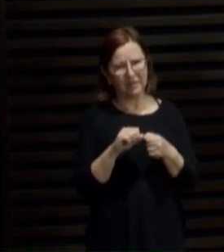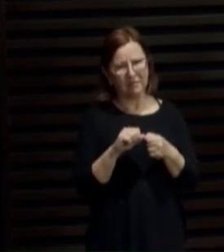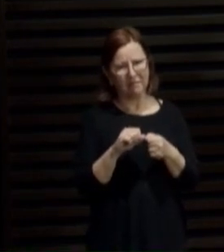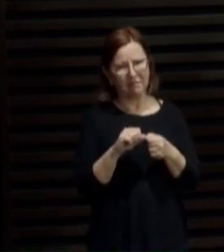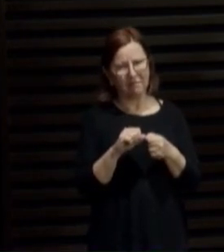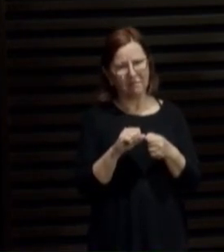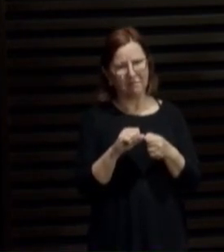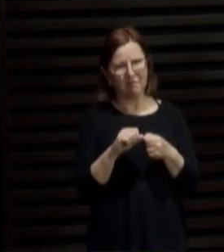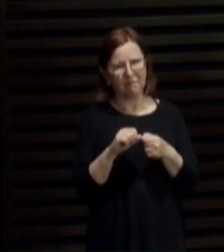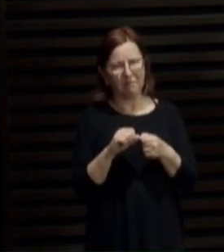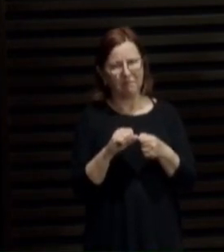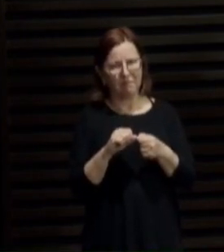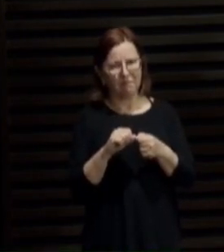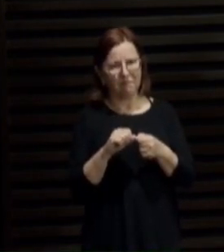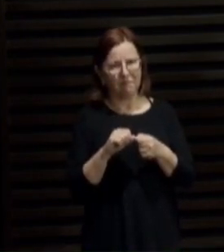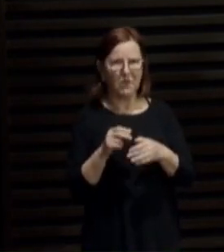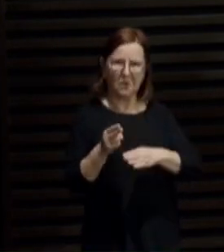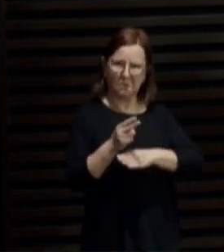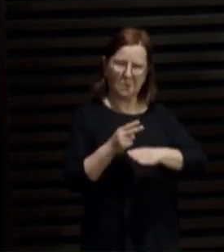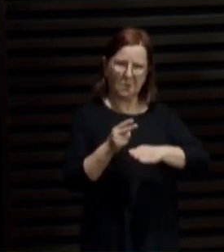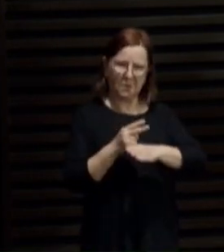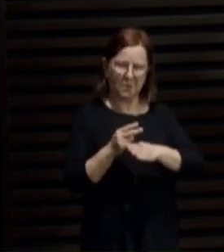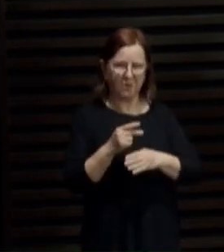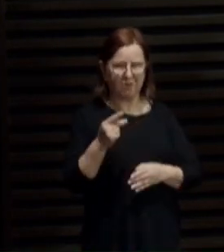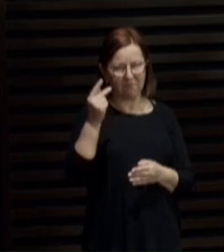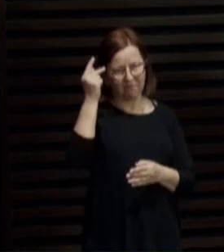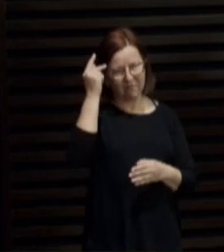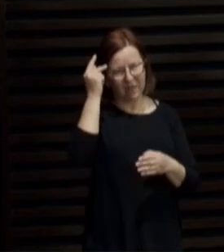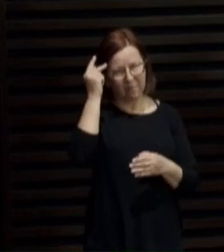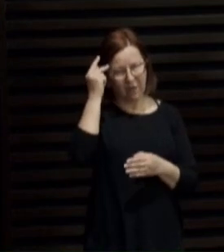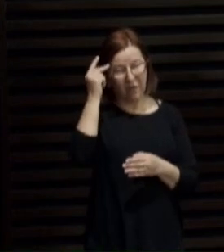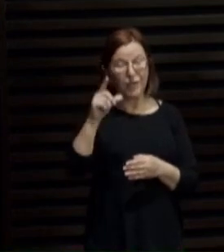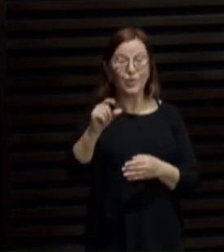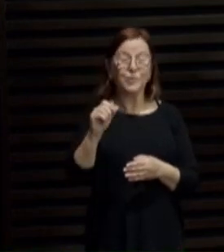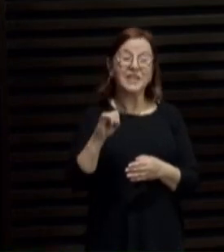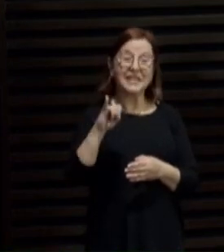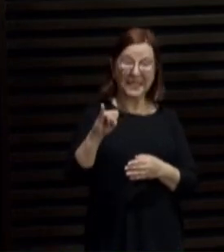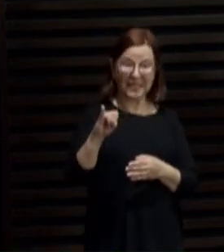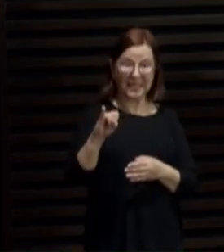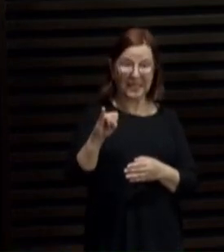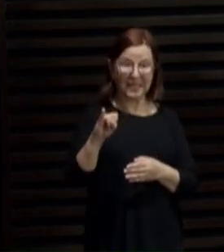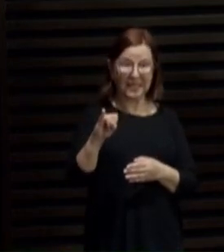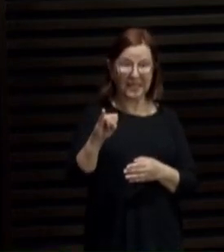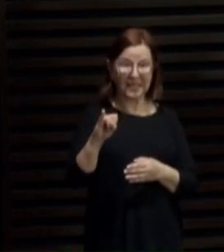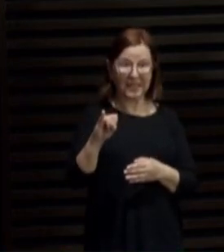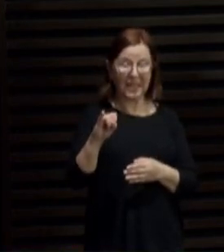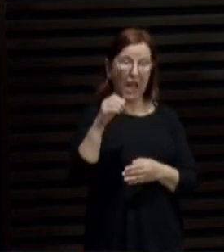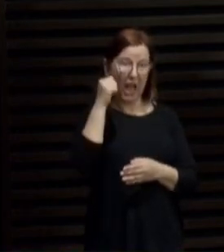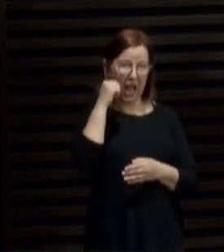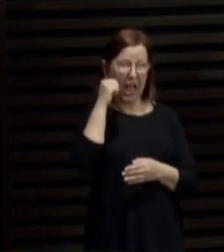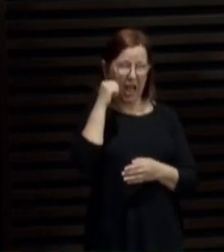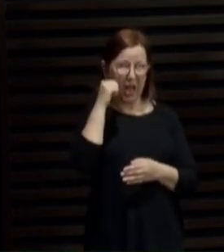consulta lá na cidade dele, mandar um precatório para descobrir se a mulher desse homem ainda está viva, se ela, como é que